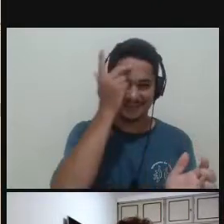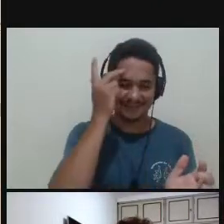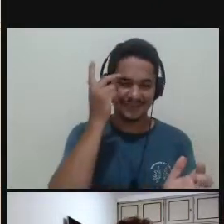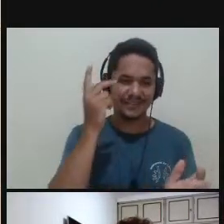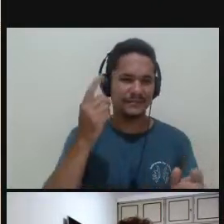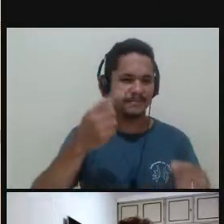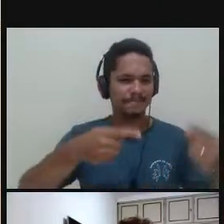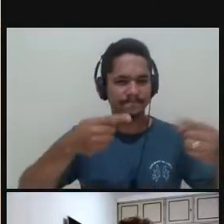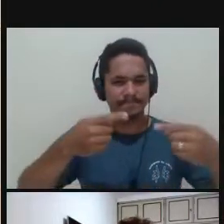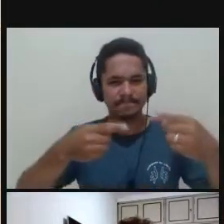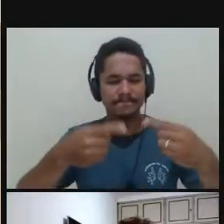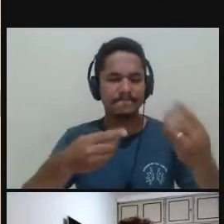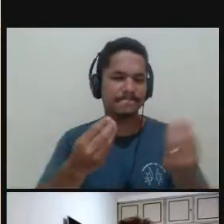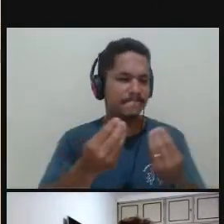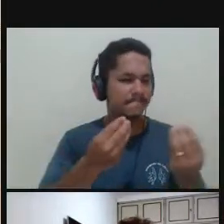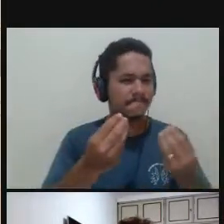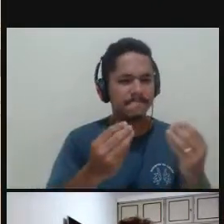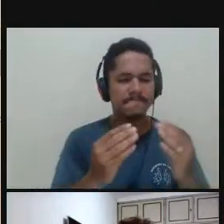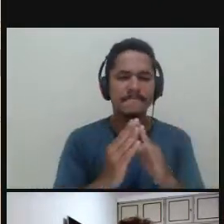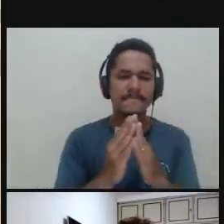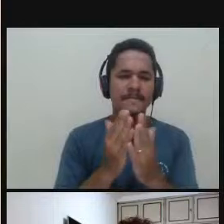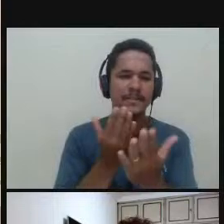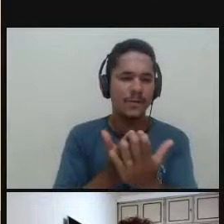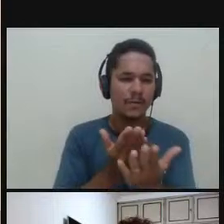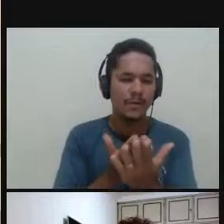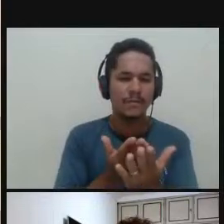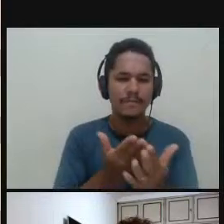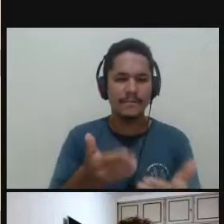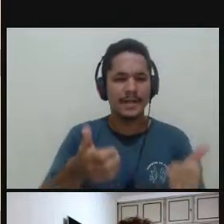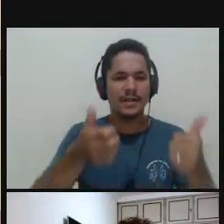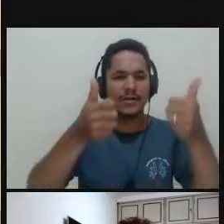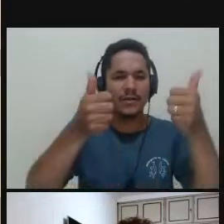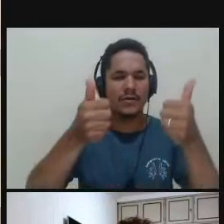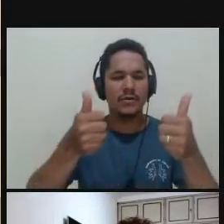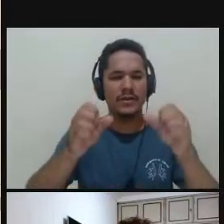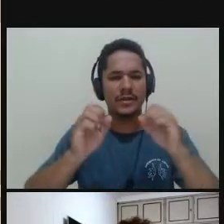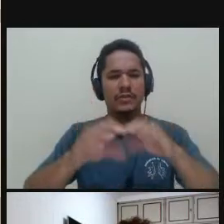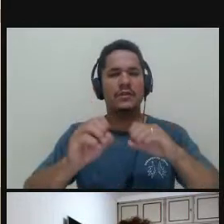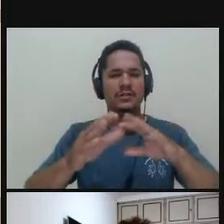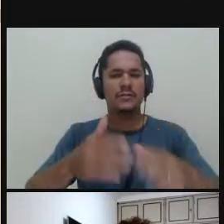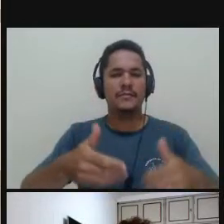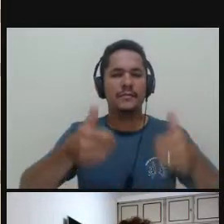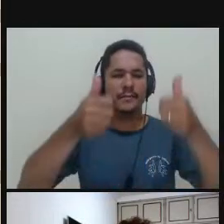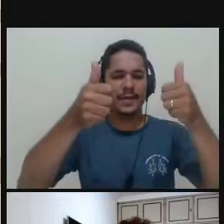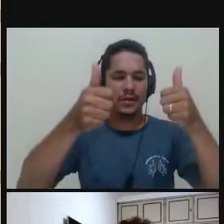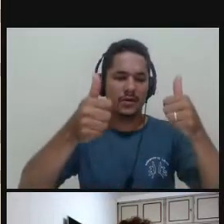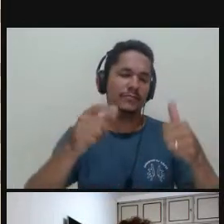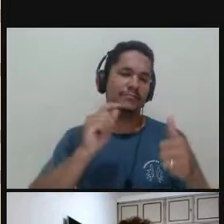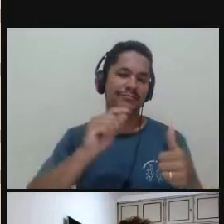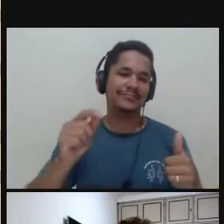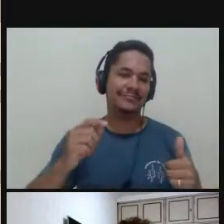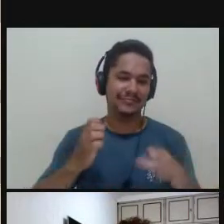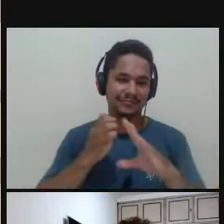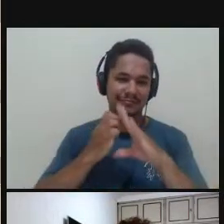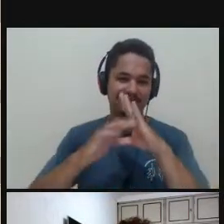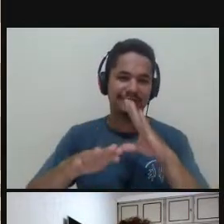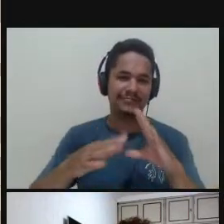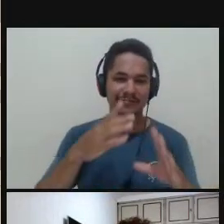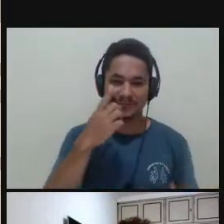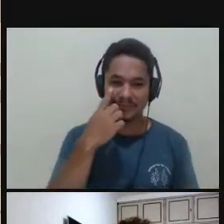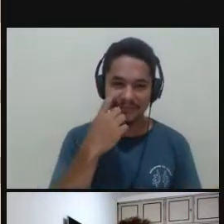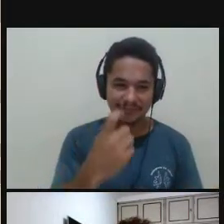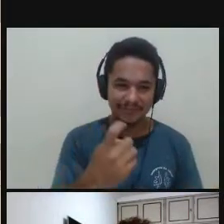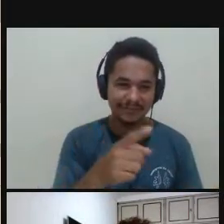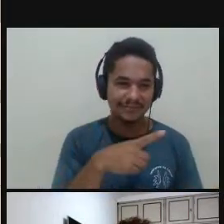melhor educação, uma melhor escola, então, esse é o lugar. Então, tá aí o e-mail, quem tiver interesse, tem vaga